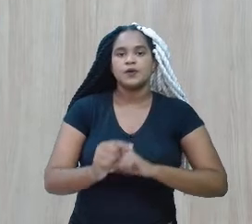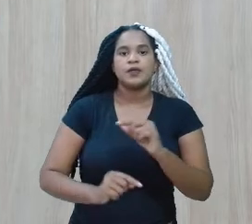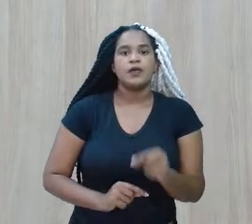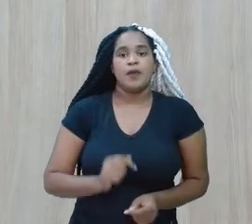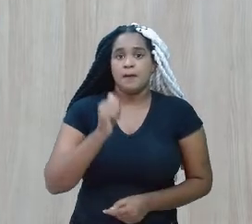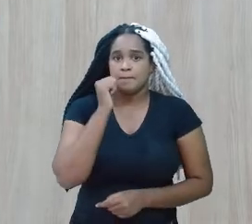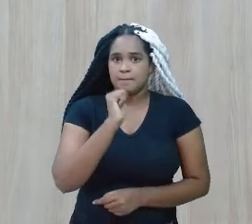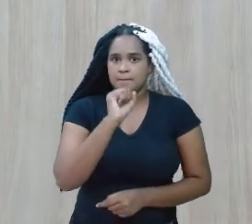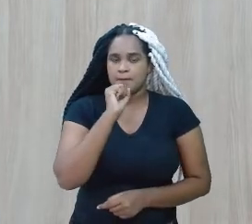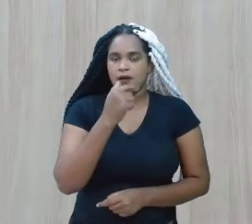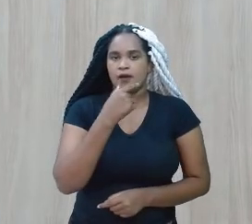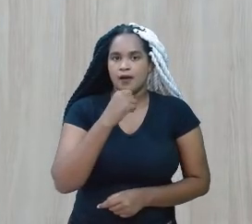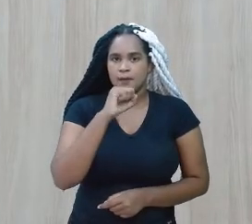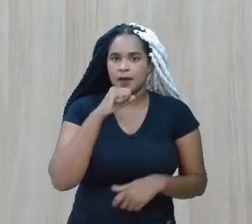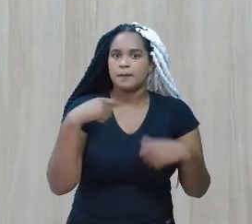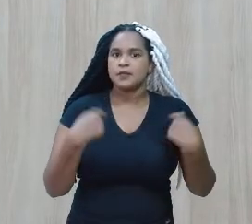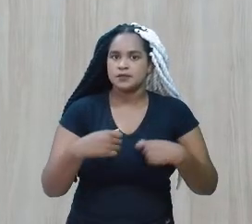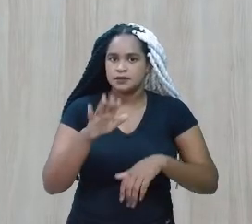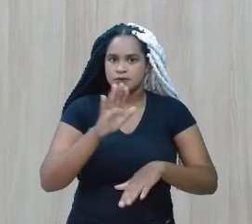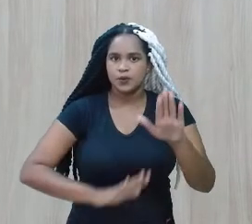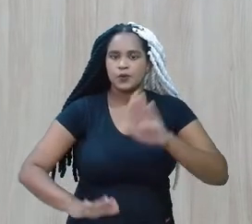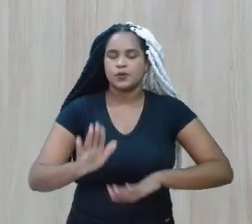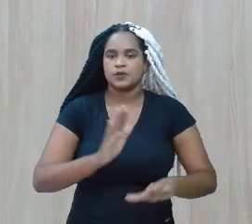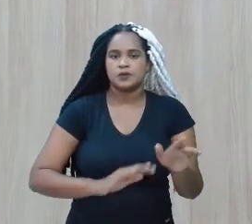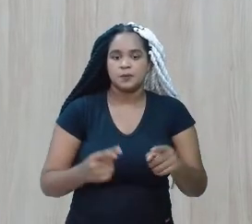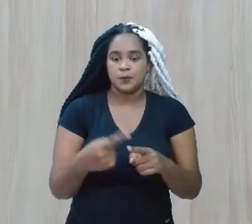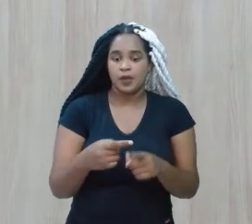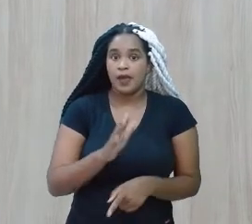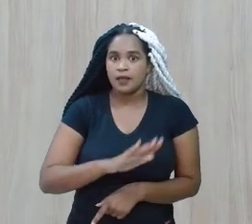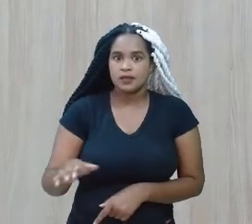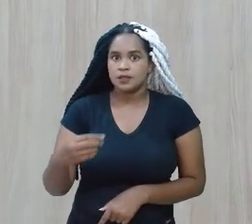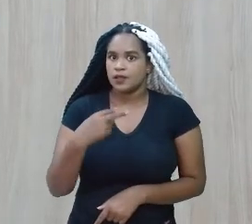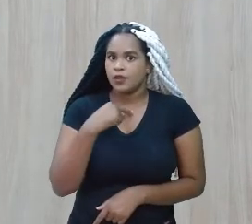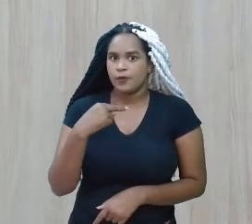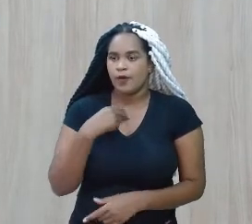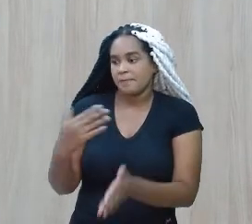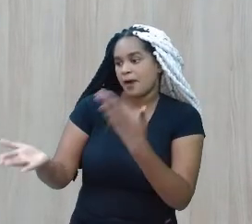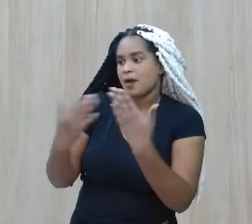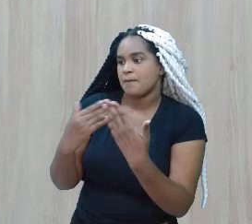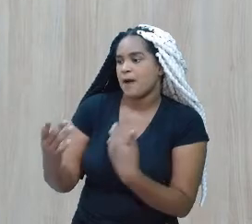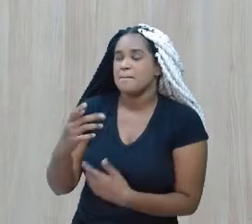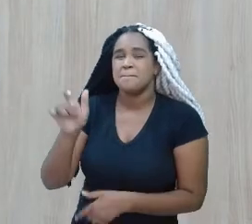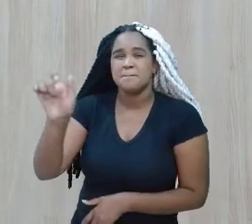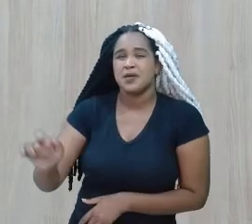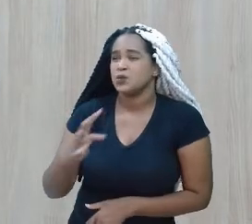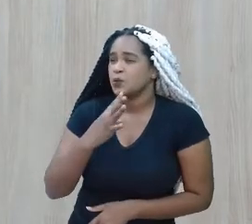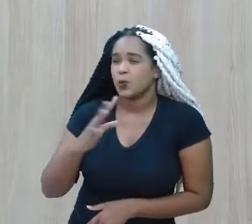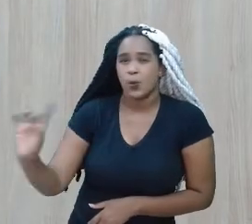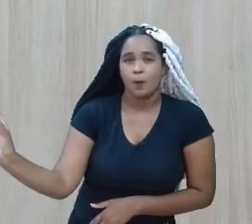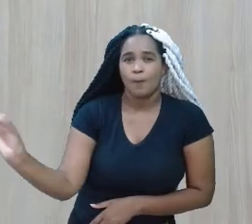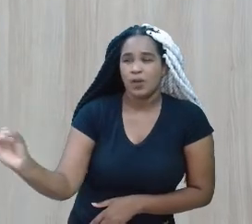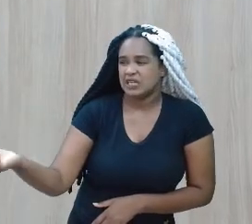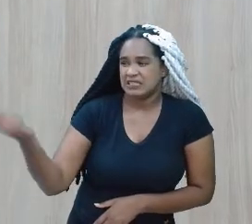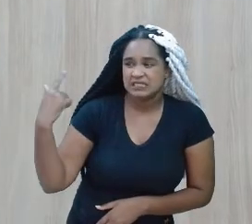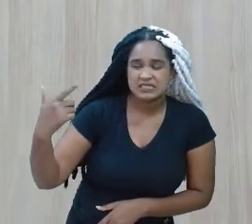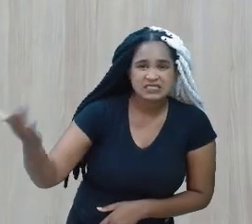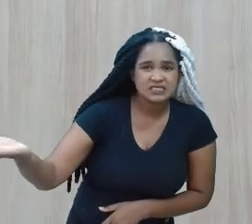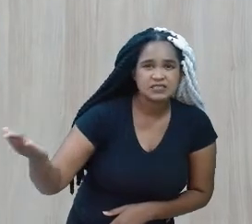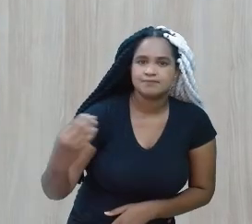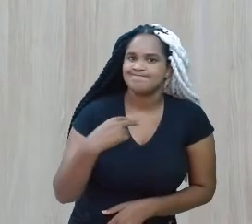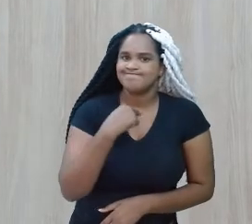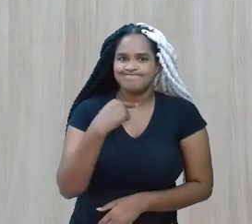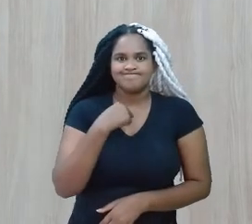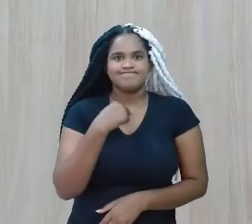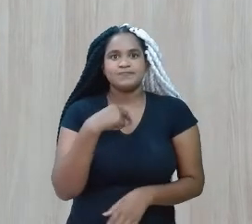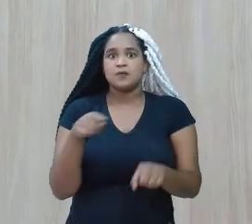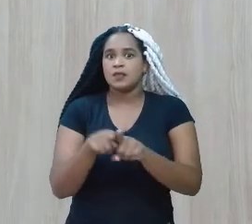adolescente aceitar nada de estranho e nem aceitar nenhum convite de um estranho para ir para nenhum lugar,